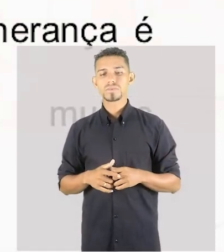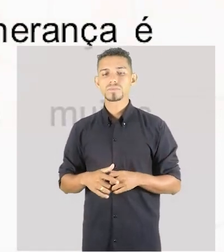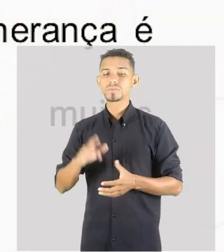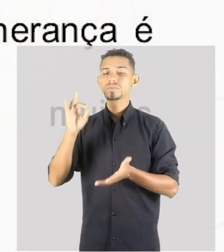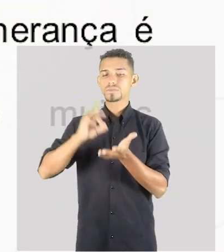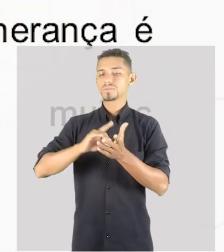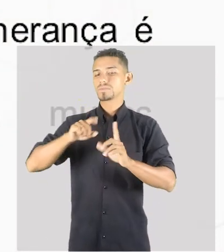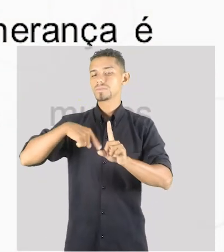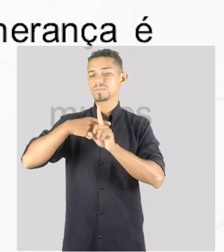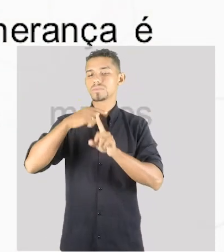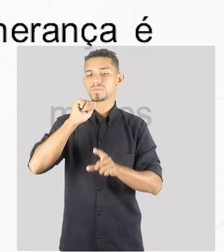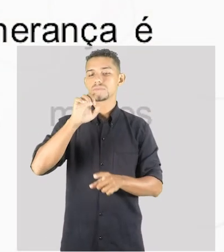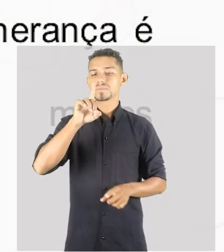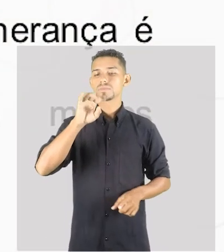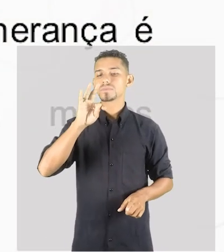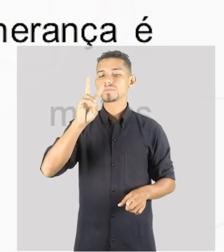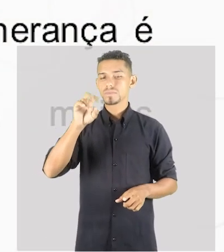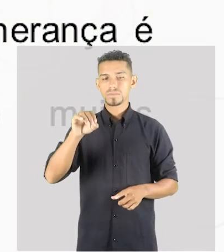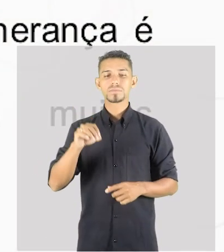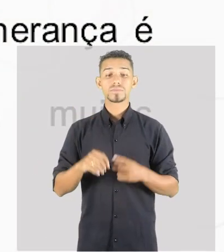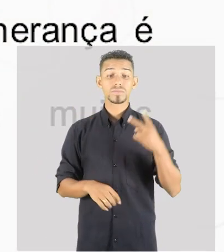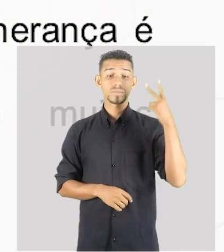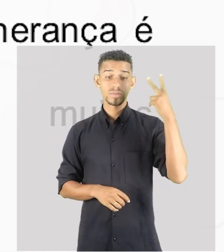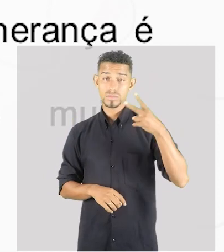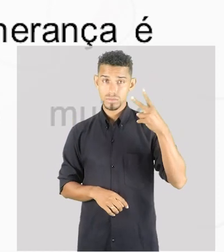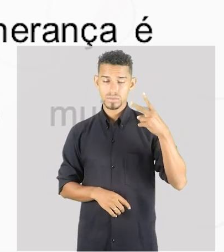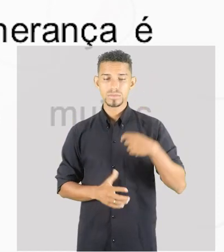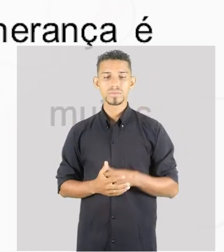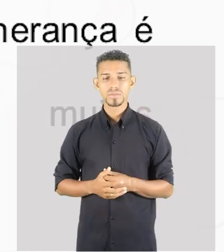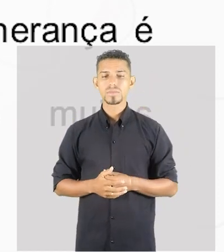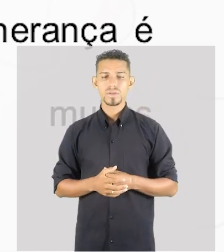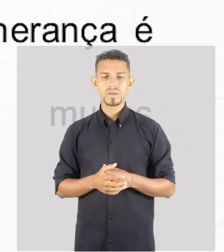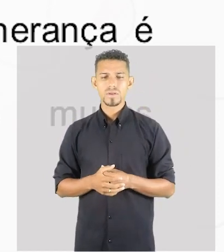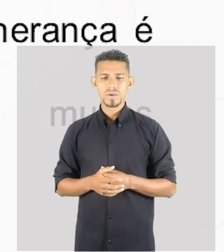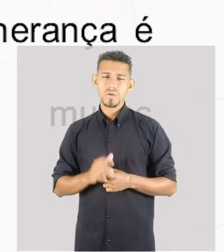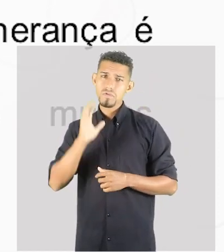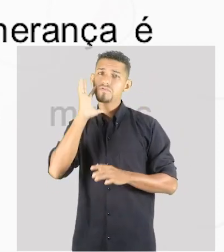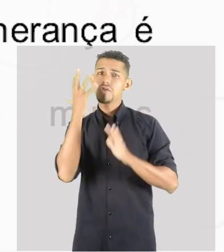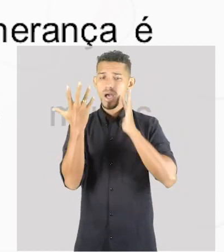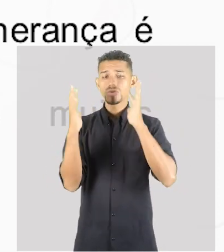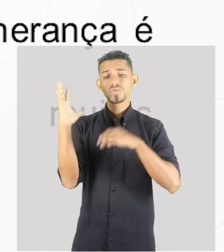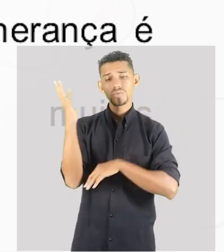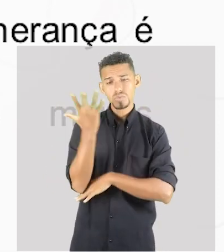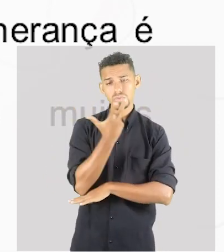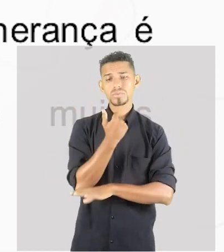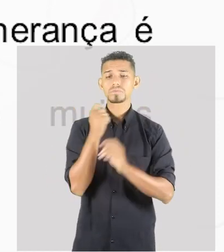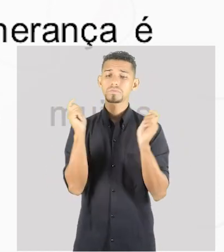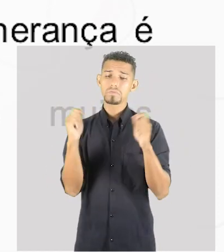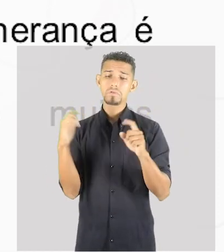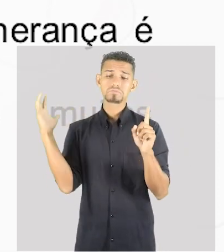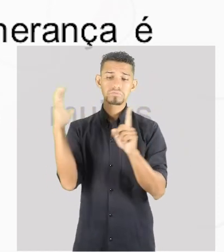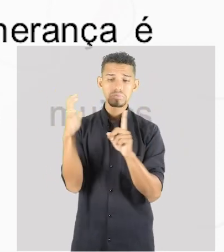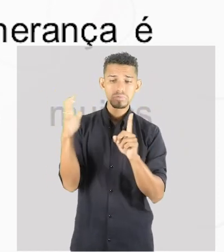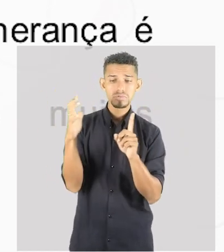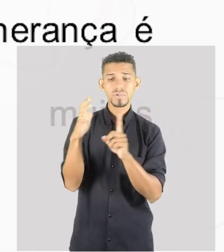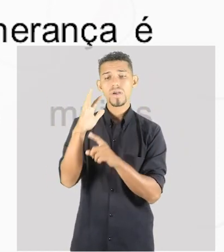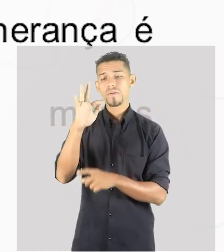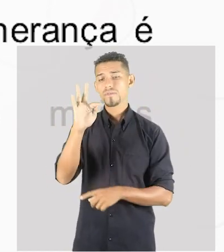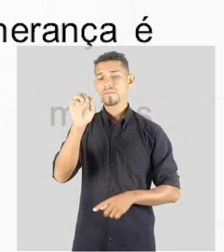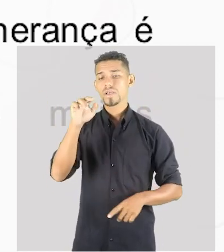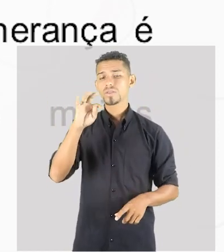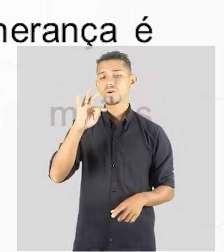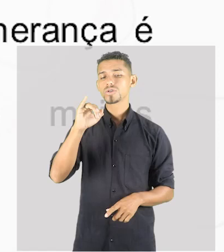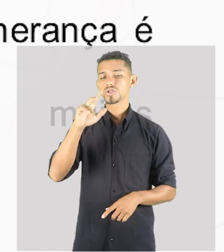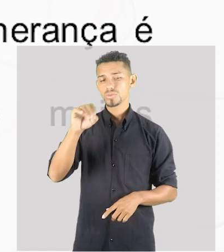é aditivo. 2. Os fatores ambientais podem influenciar no fenótipo nesse tipo de herança. Os fatores ambientais,